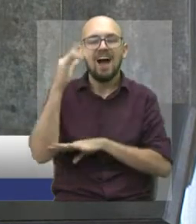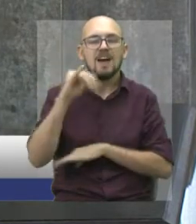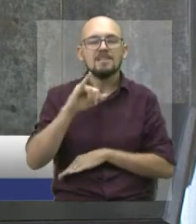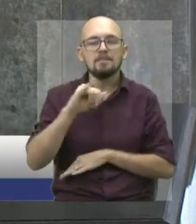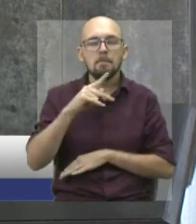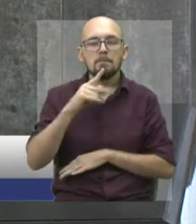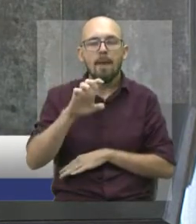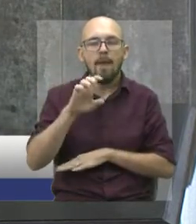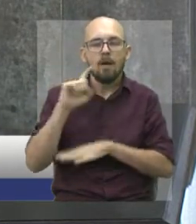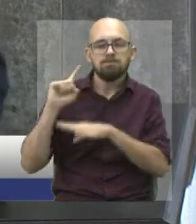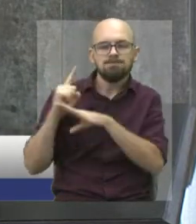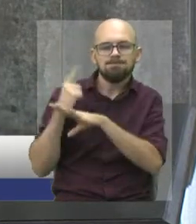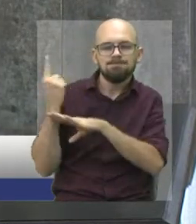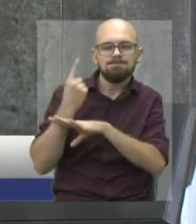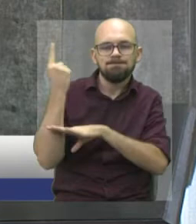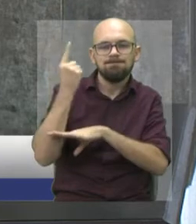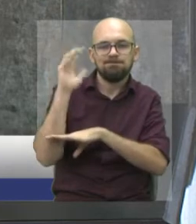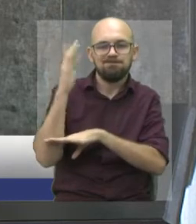aí